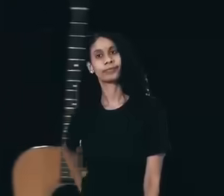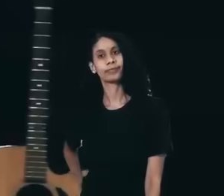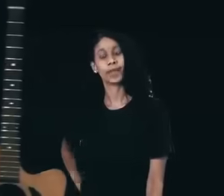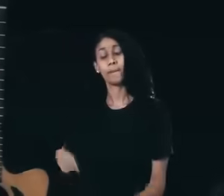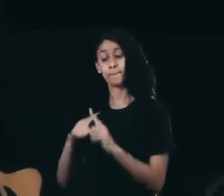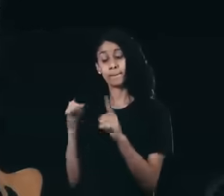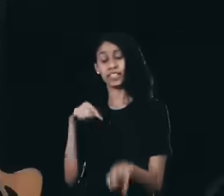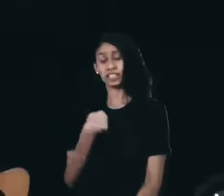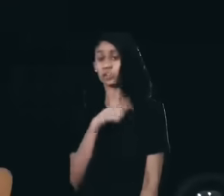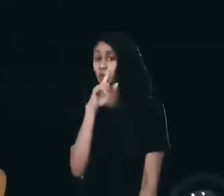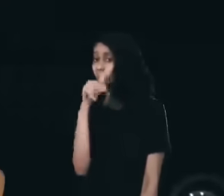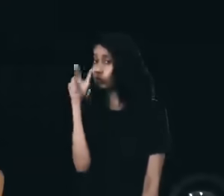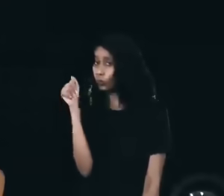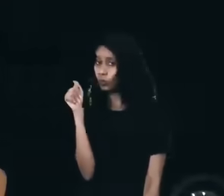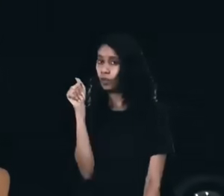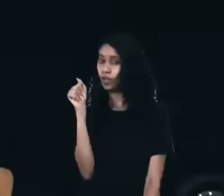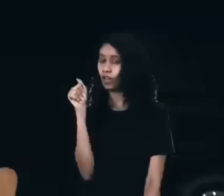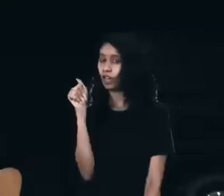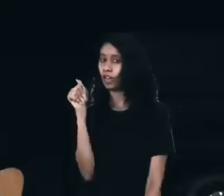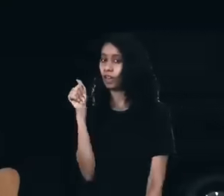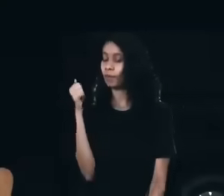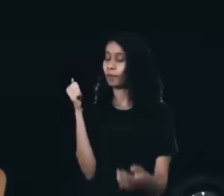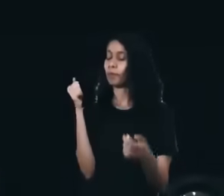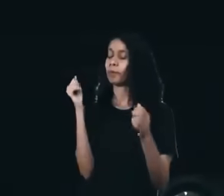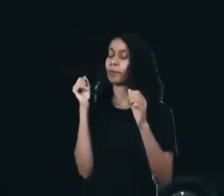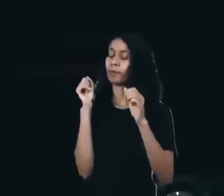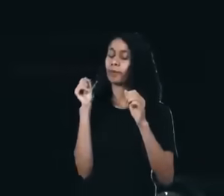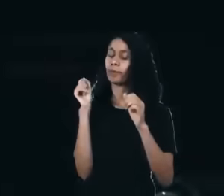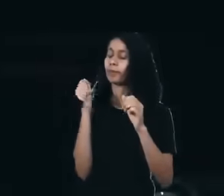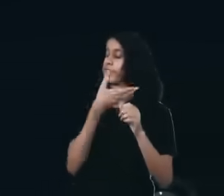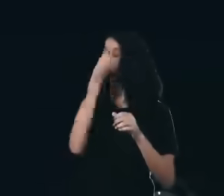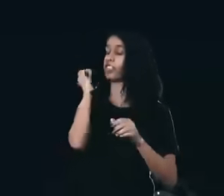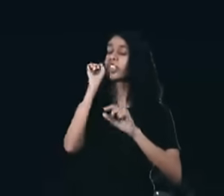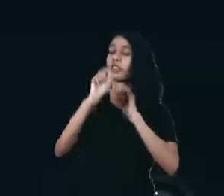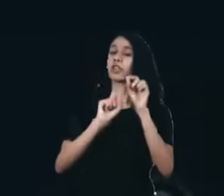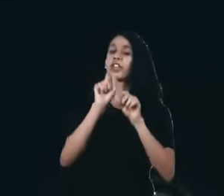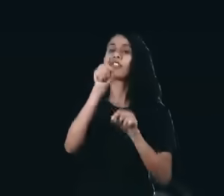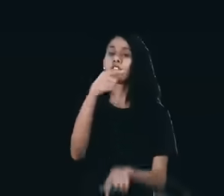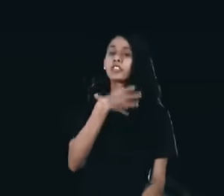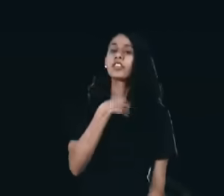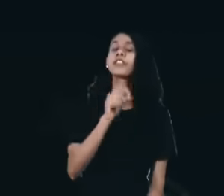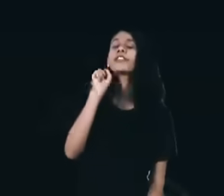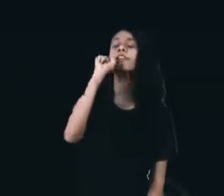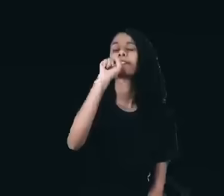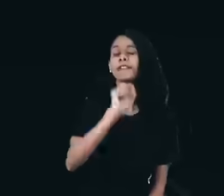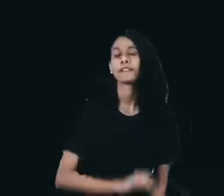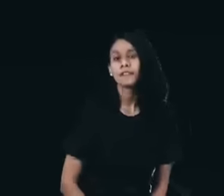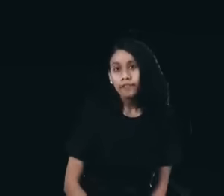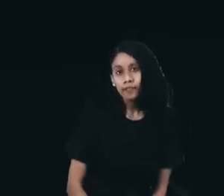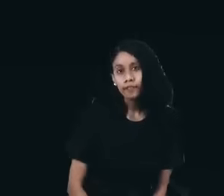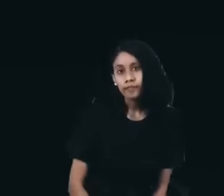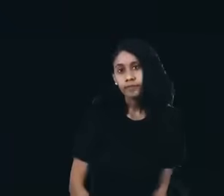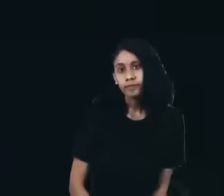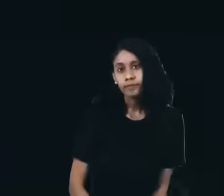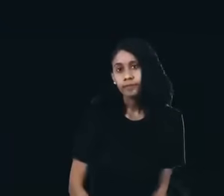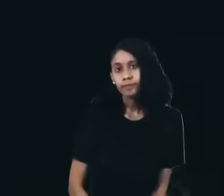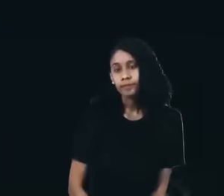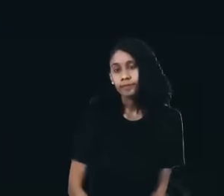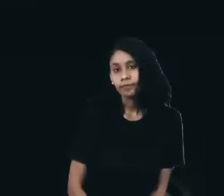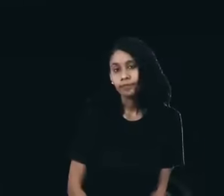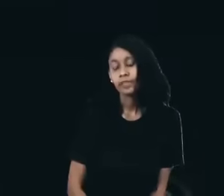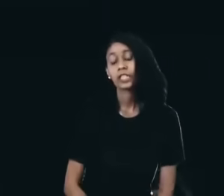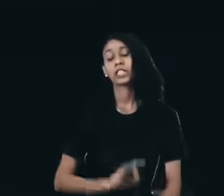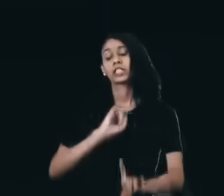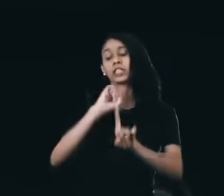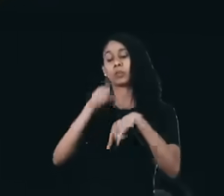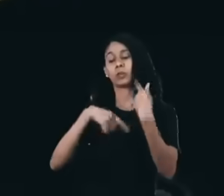Mas a gente nunca pode se esquecer. De quem você é filha? O texto continua. E depois